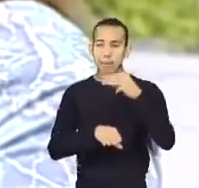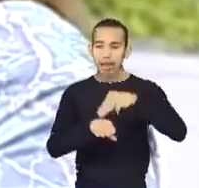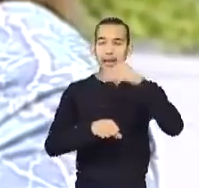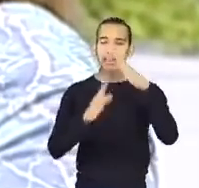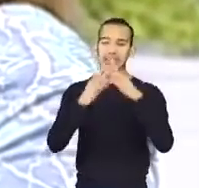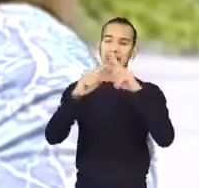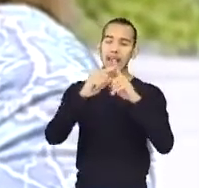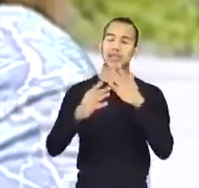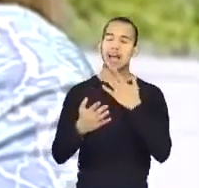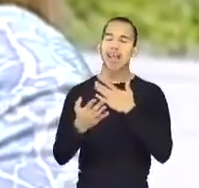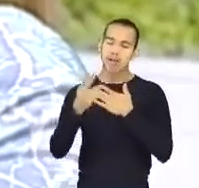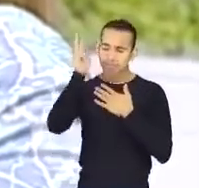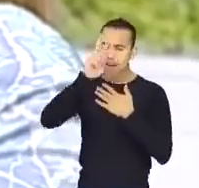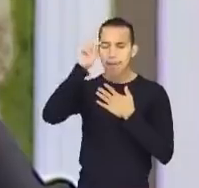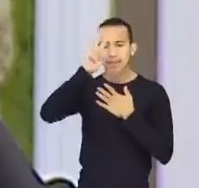Eu me lembrei